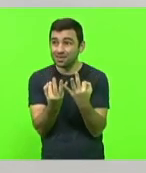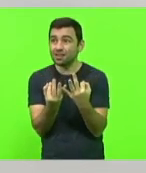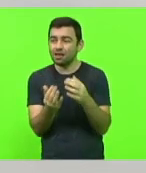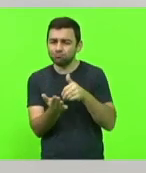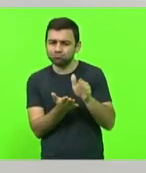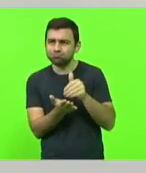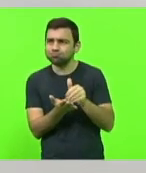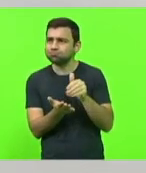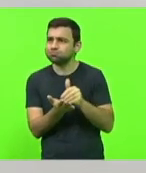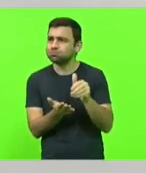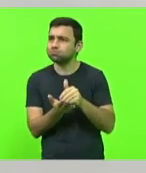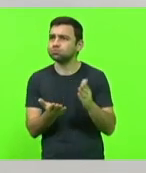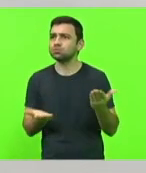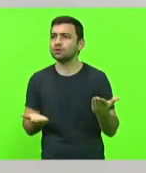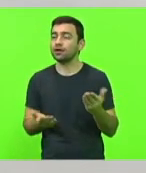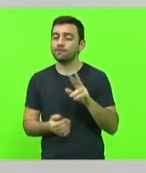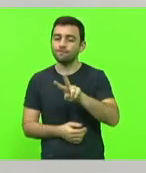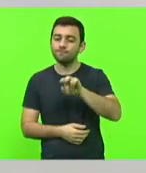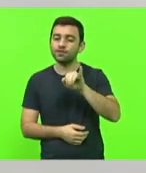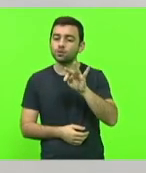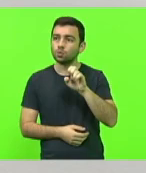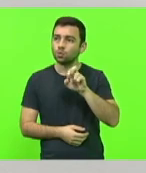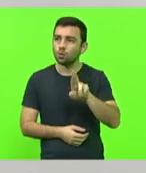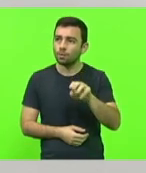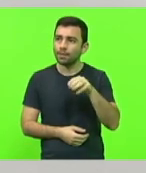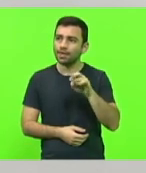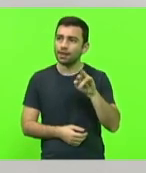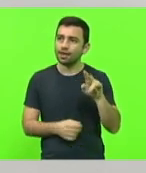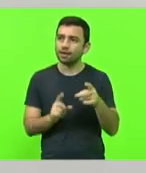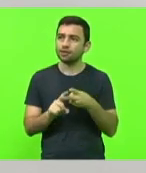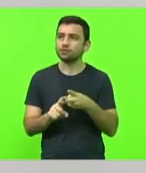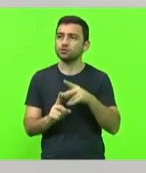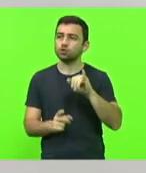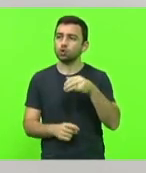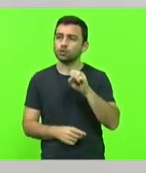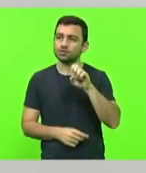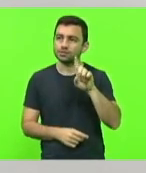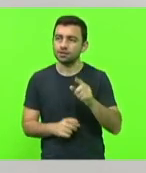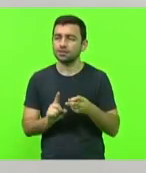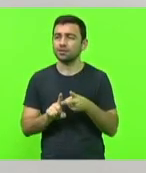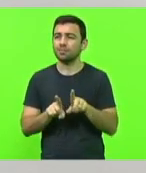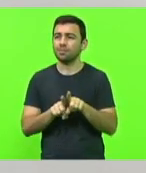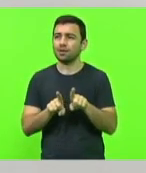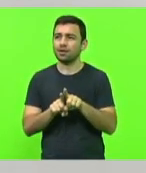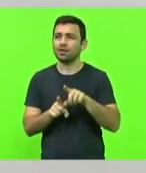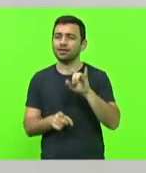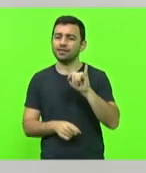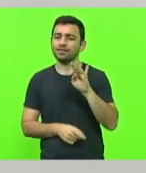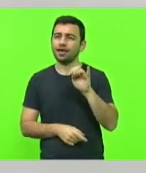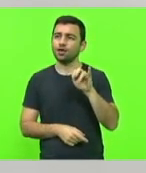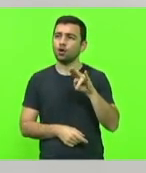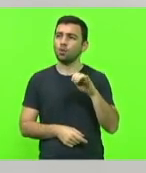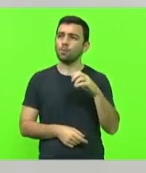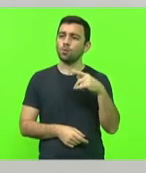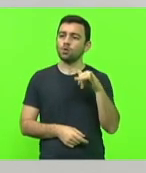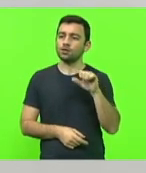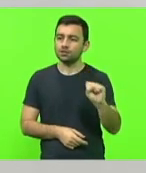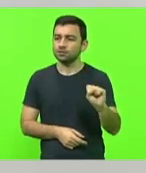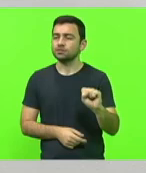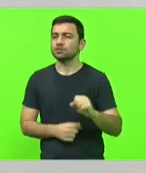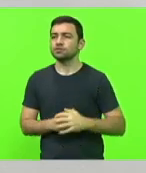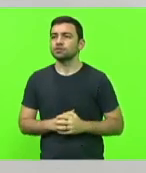que eu cito: Vitor Meirelles, José Boatê, Dr. Pedrinho e Itaiópolis. Então, faço essa correção